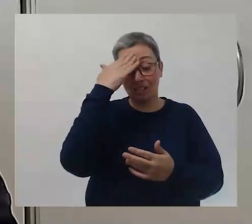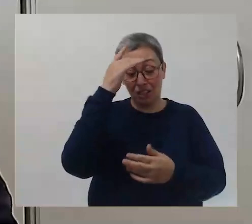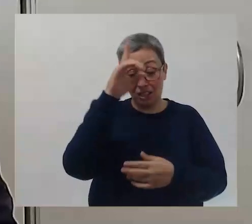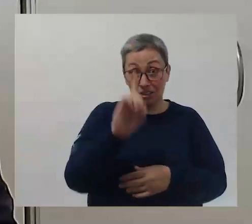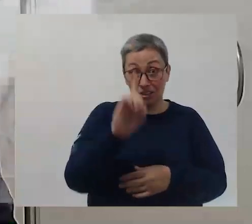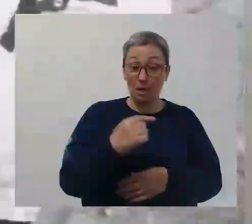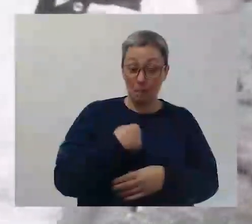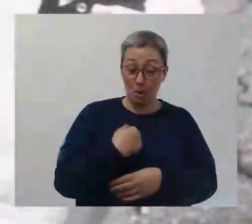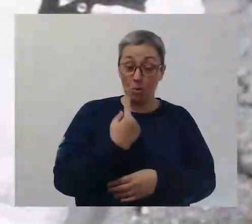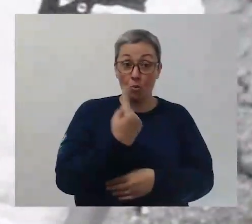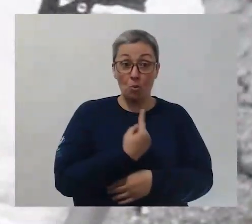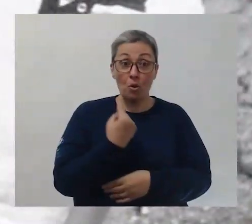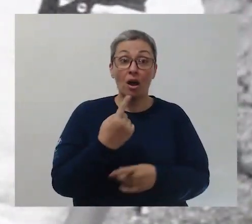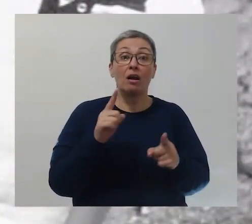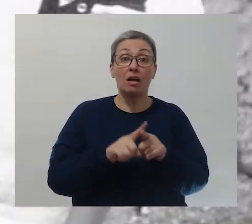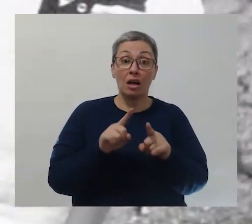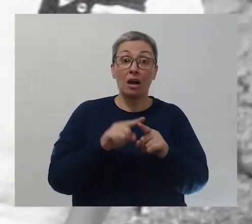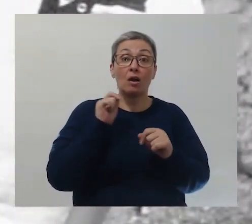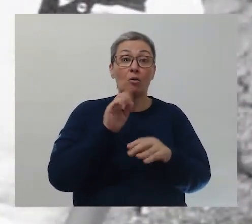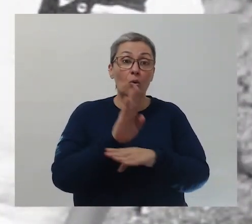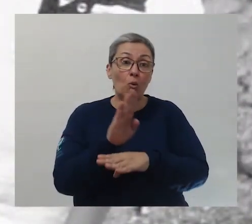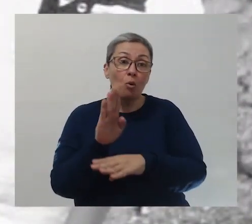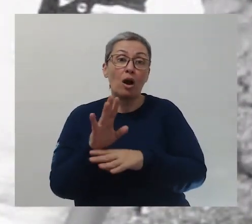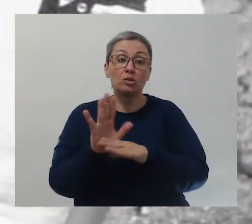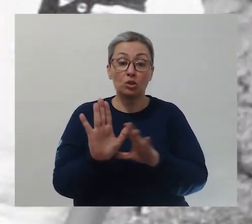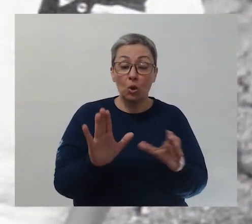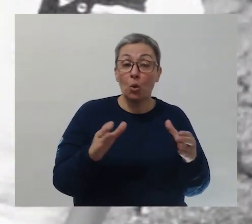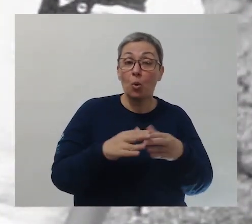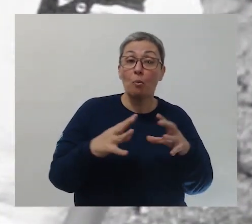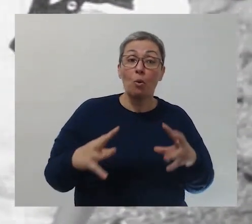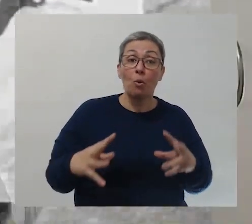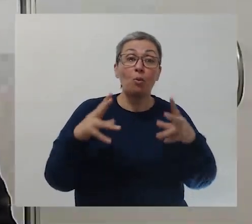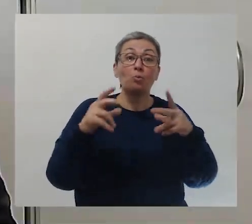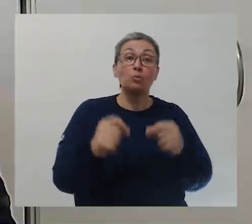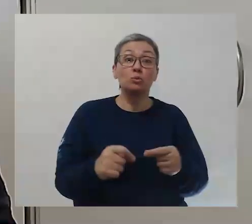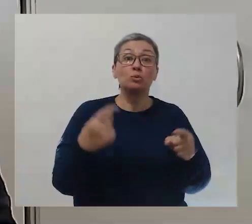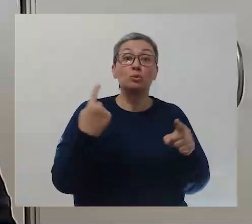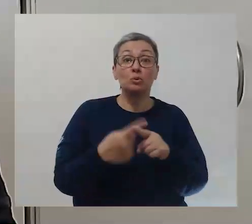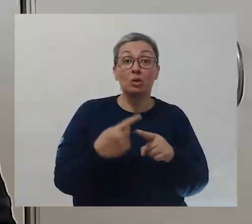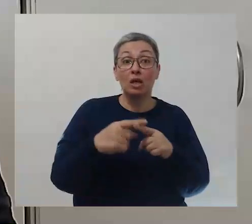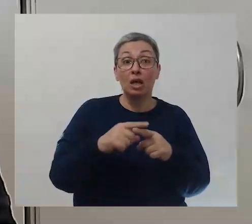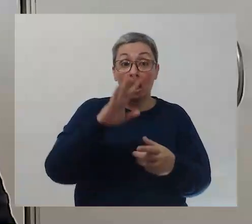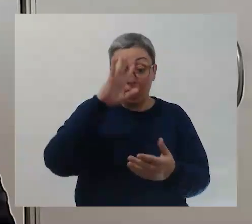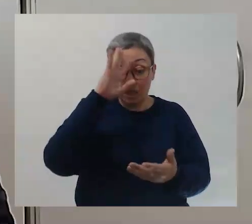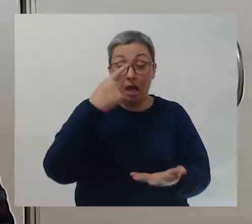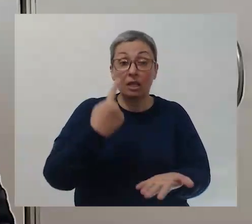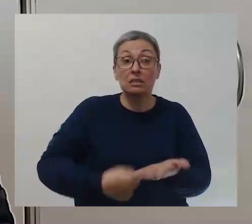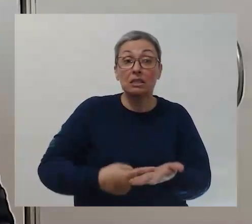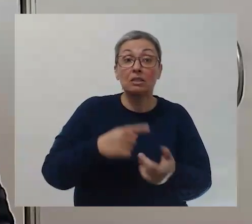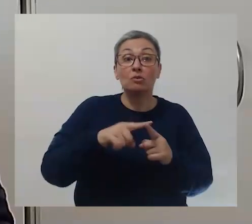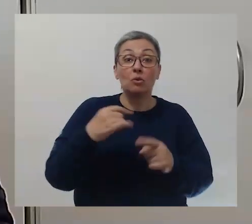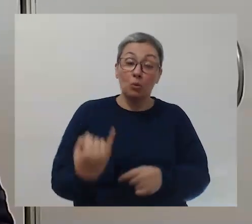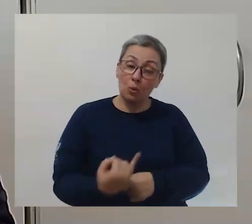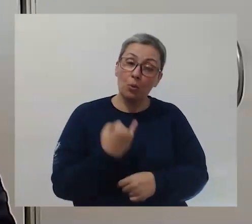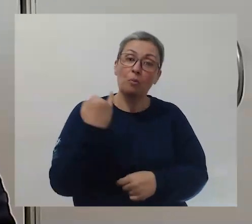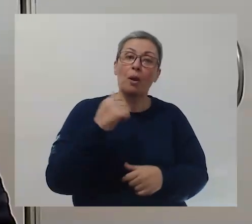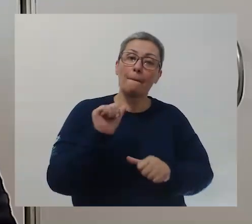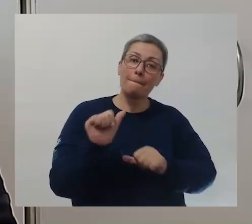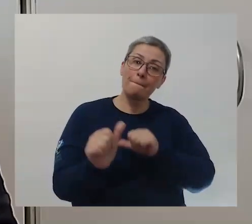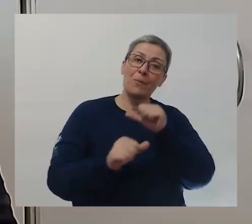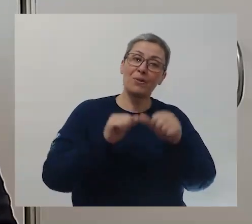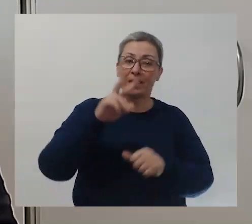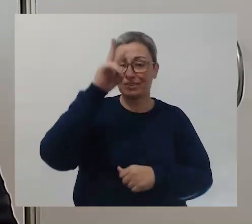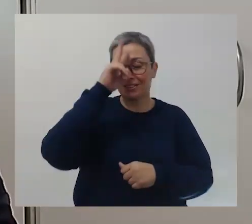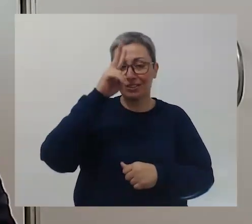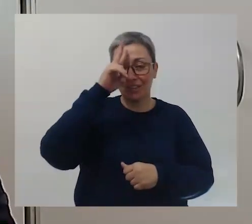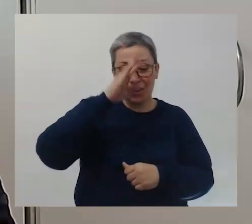direito individual, Ruby ajudou o direito coletivo de todos. Suas decisões foram importantes para mudar a